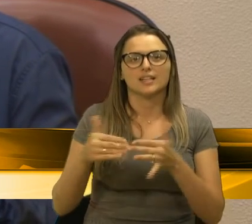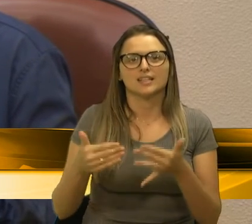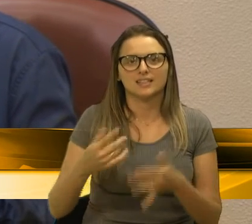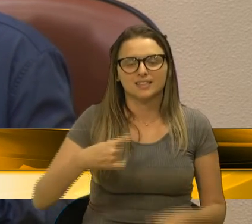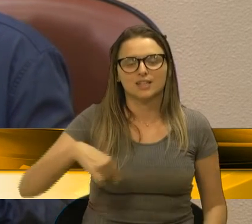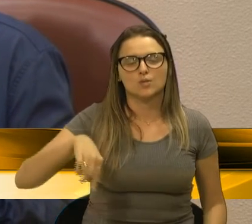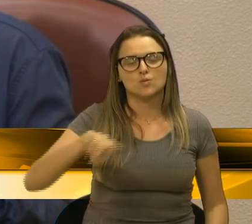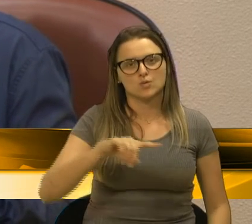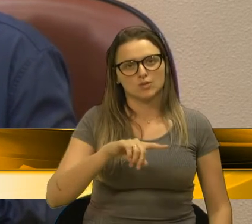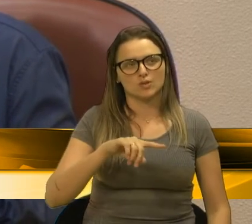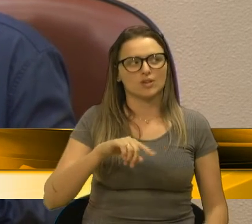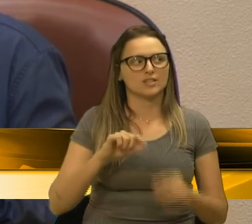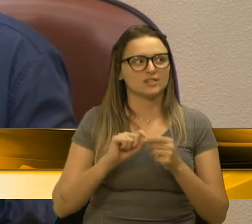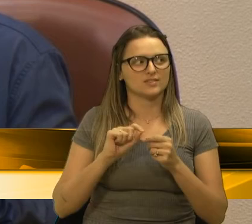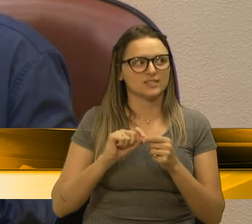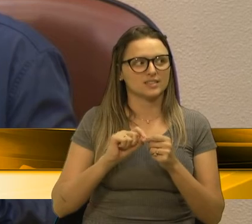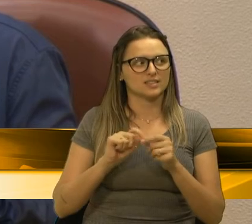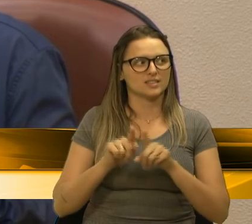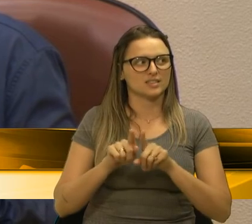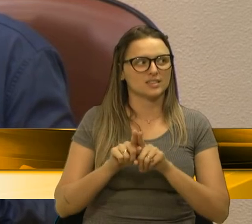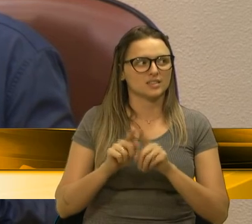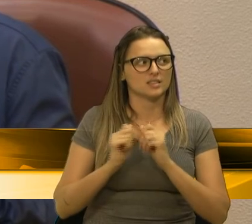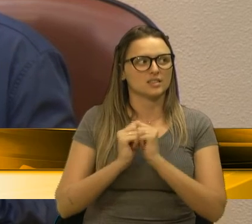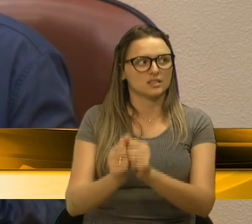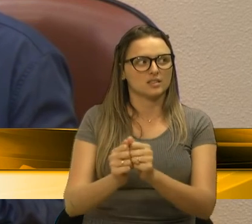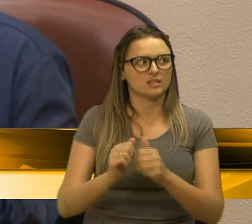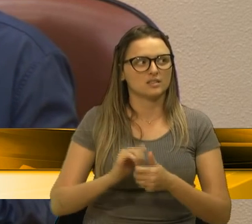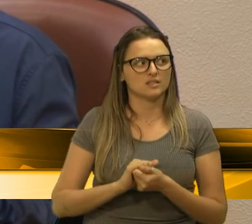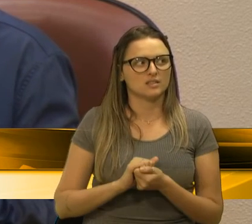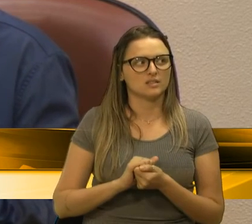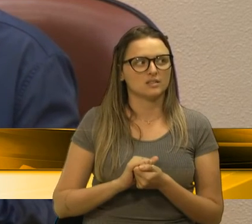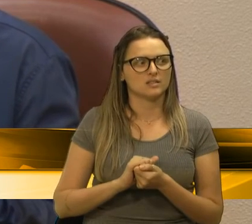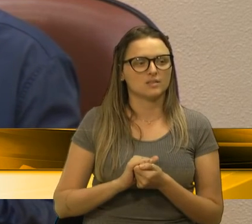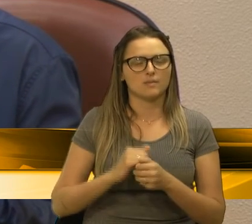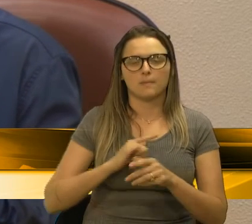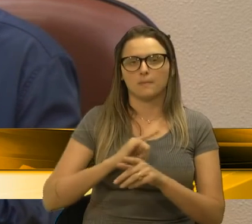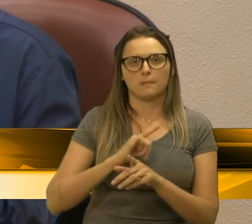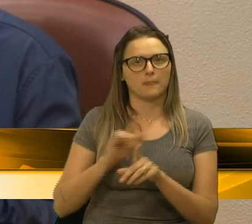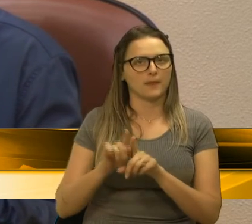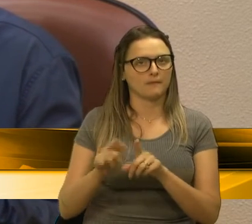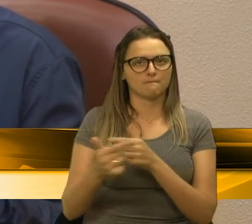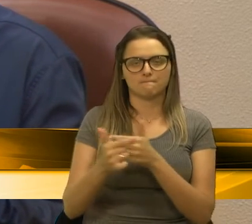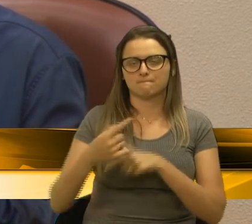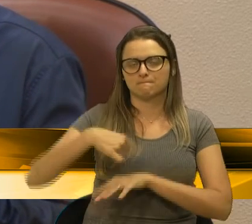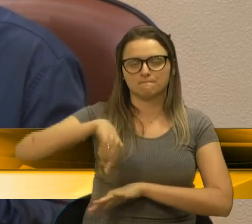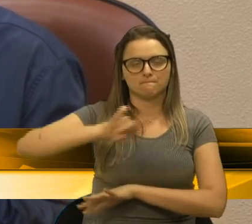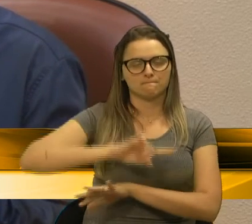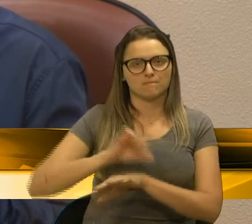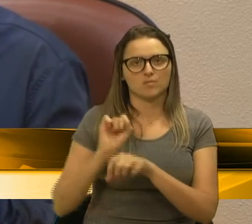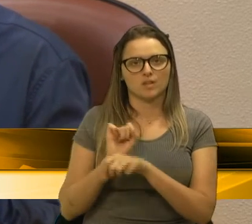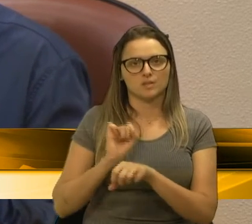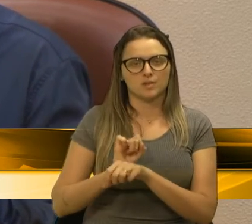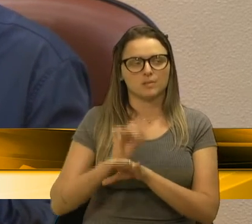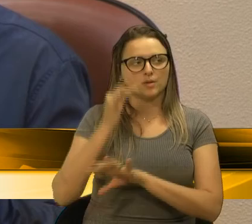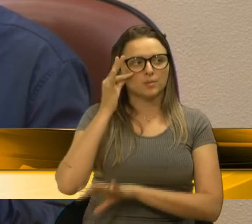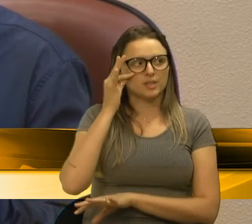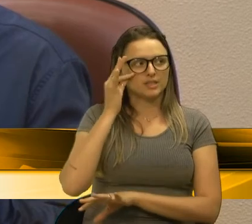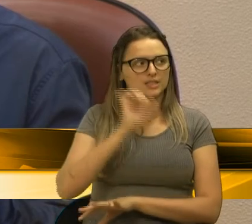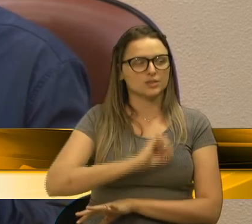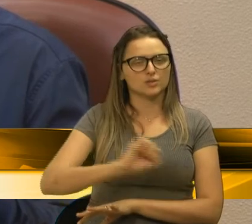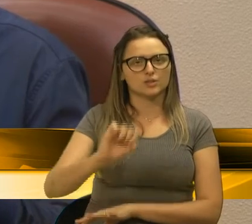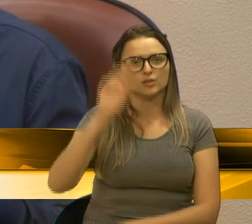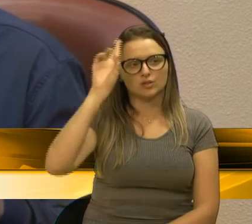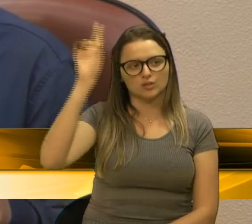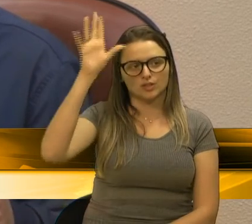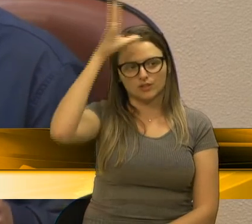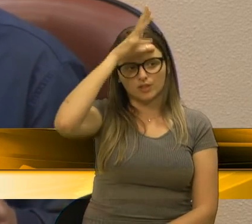aguardamos momentaneamente, doutora Cássia Kuhn. De qualquer forma, está suspensa a sessão e aguardamos mais um pouco para ver se teremos a presença do senhor prefeito ou